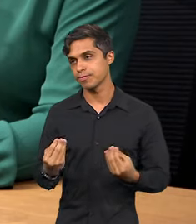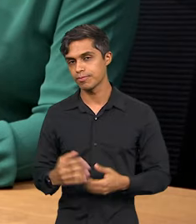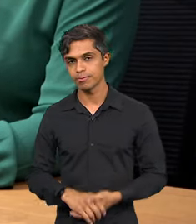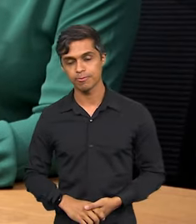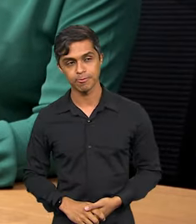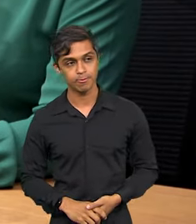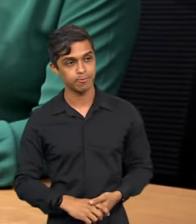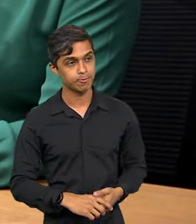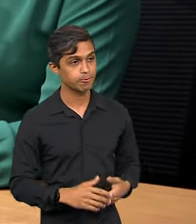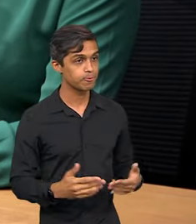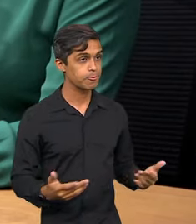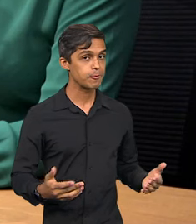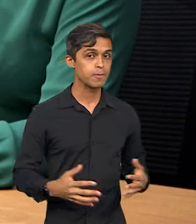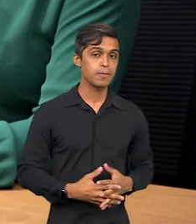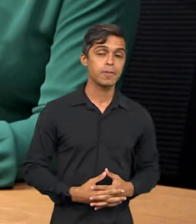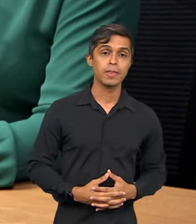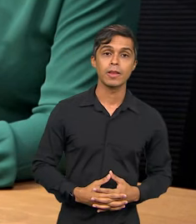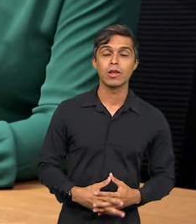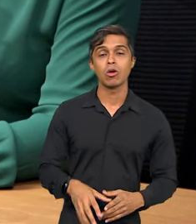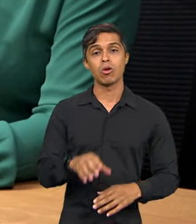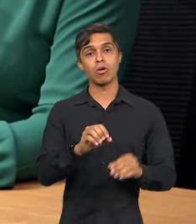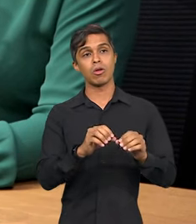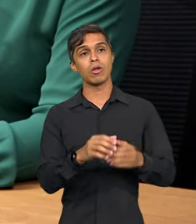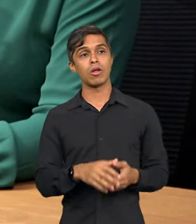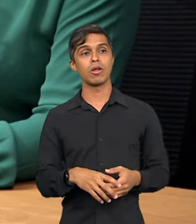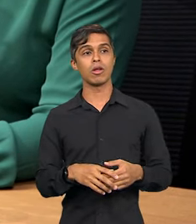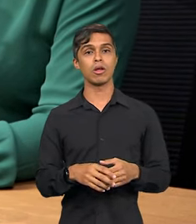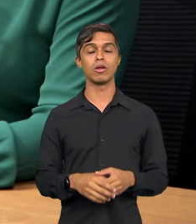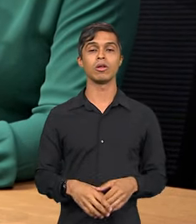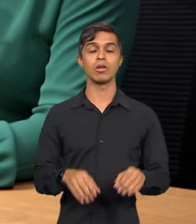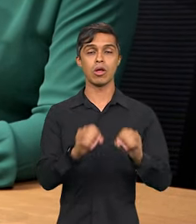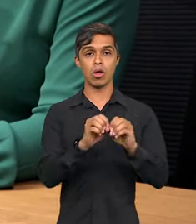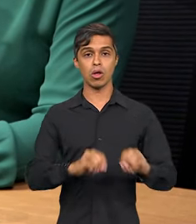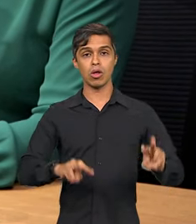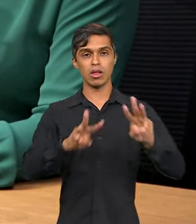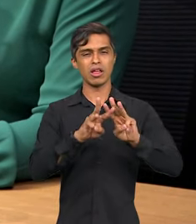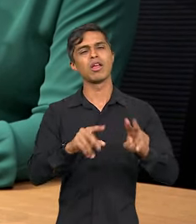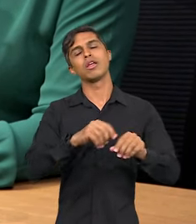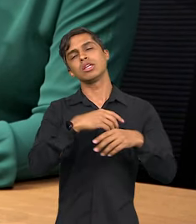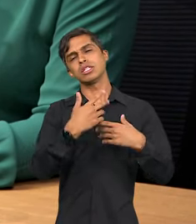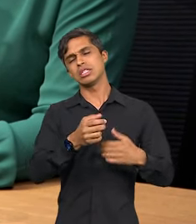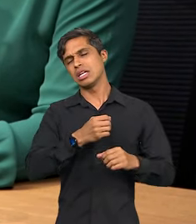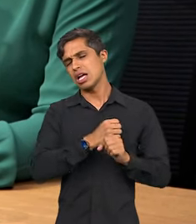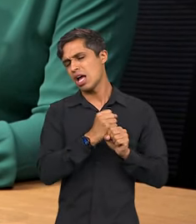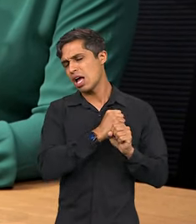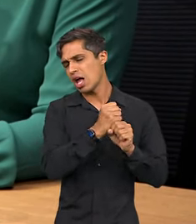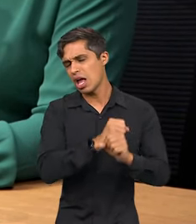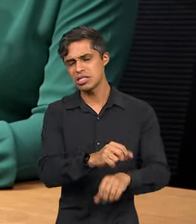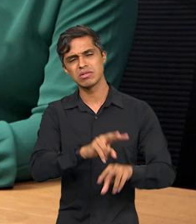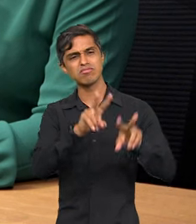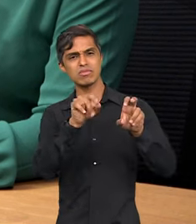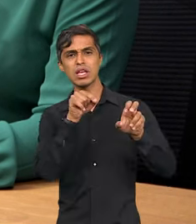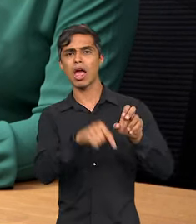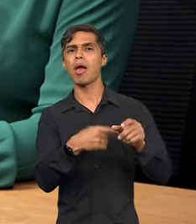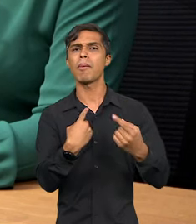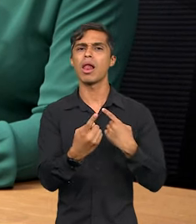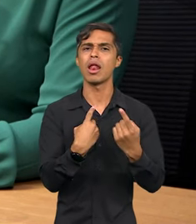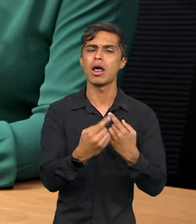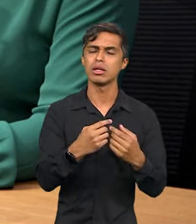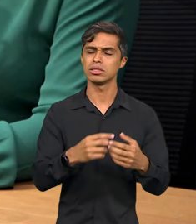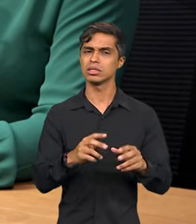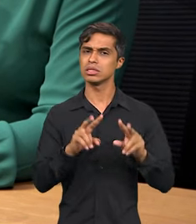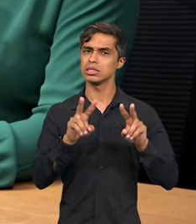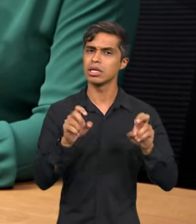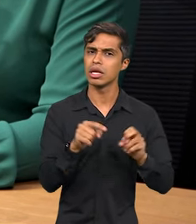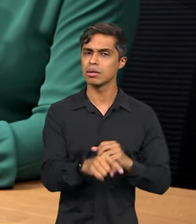países bom a a Organização das Nações Unidas há tempo vem trabalhando nessa nessa pauta né Eh